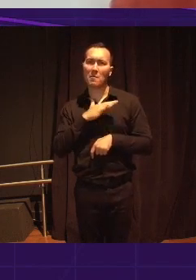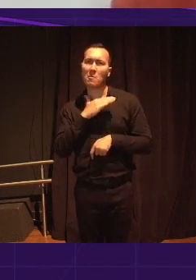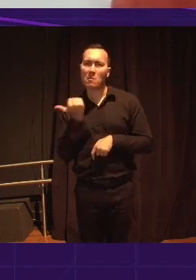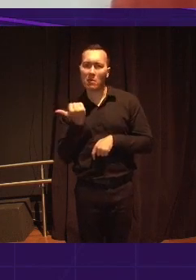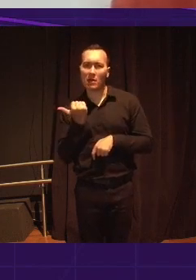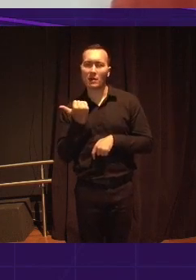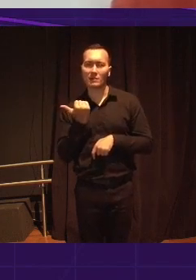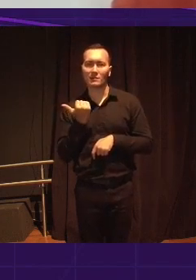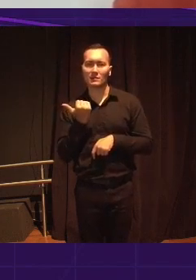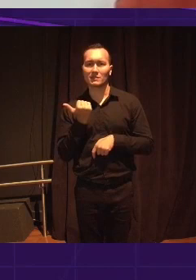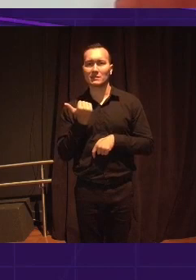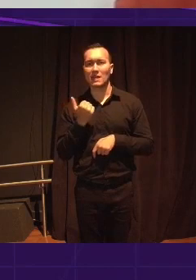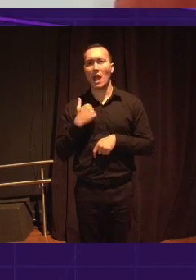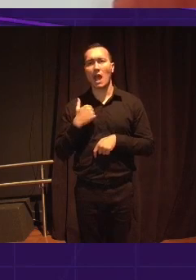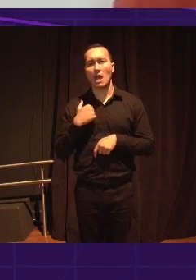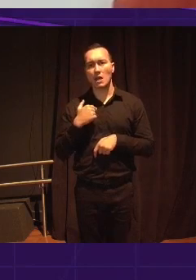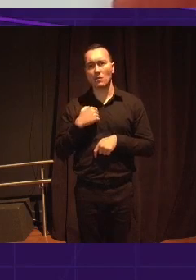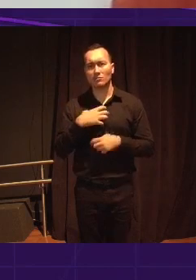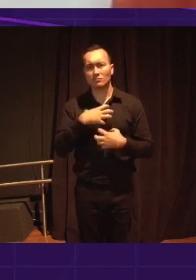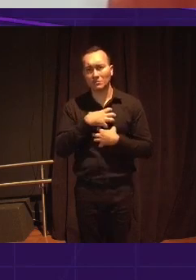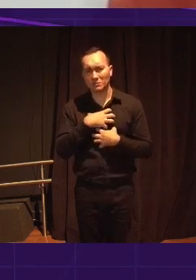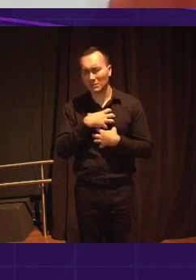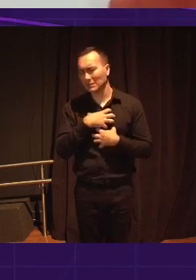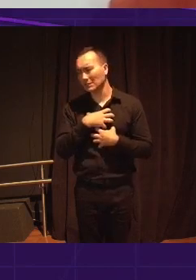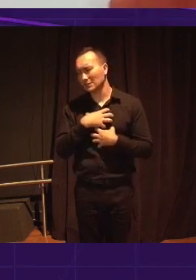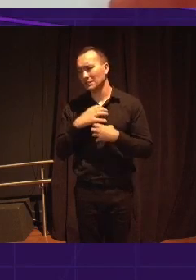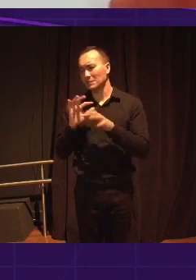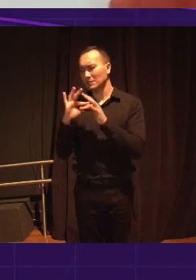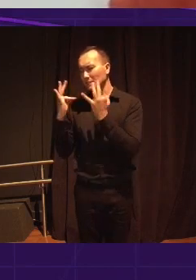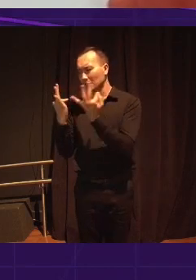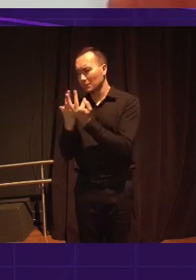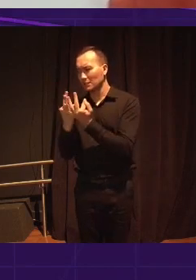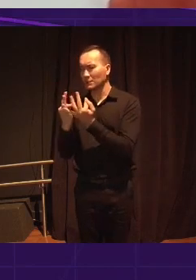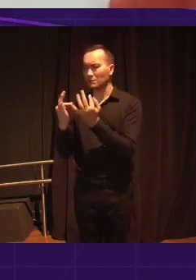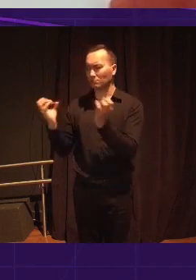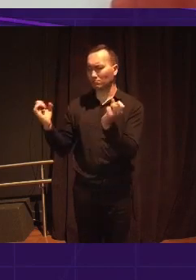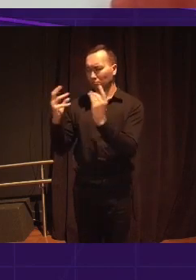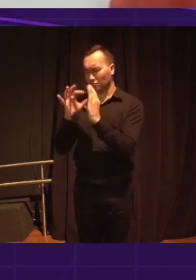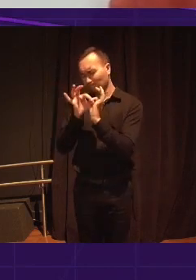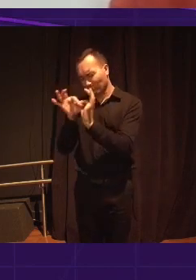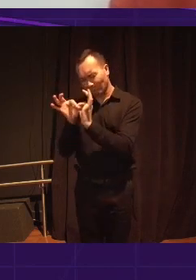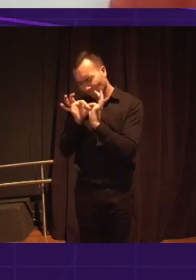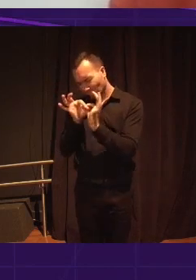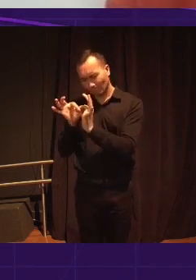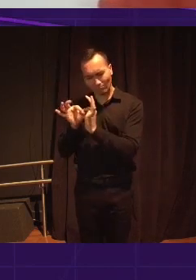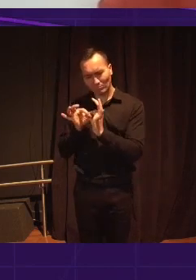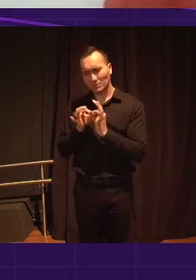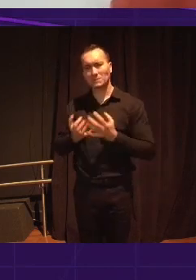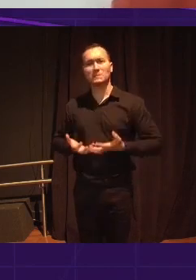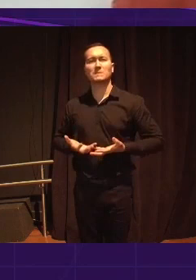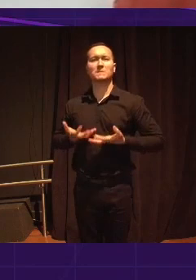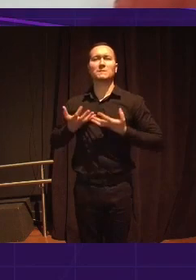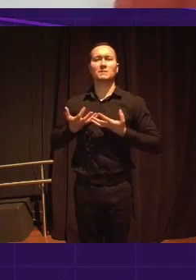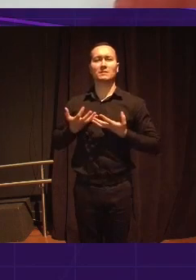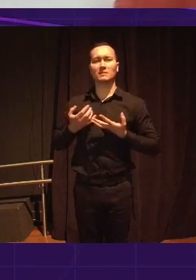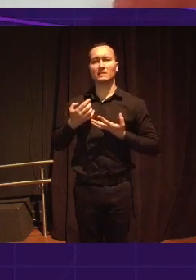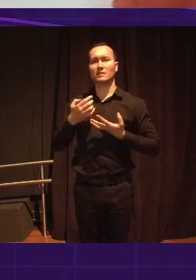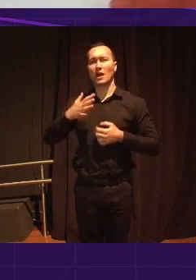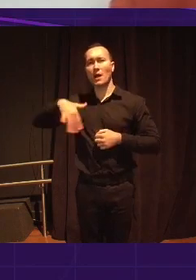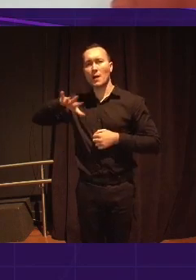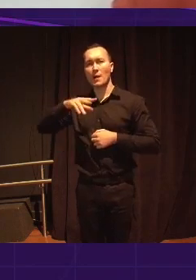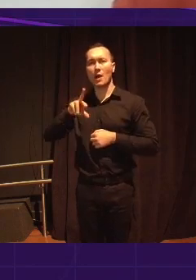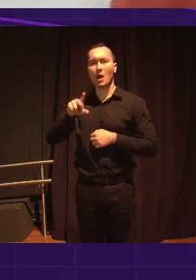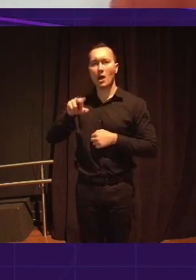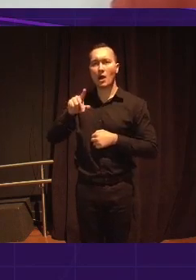perda, na verdade, só fortaleceu a nossa família, né? Então, sempre muito próxima das minhas irmãs, da minha